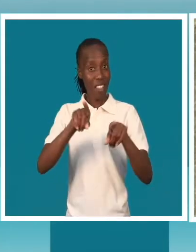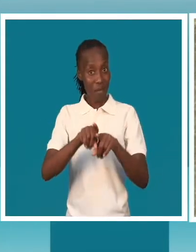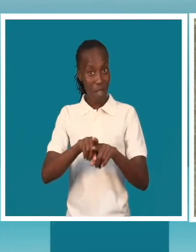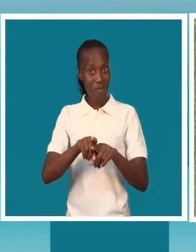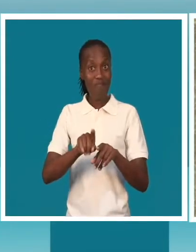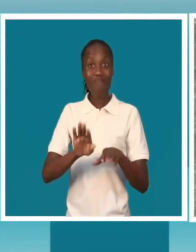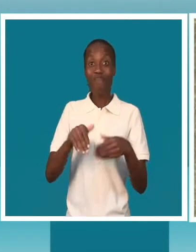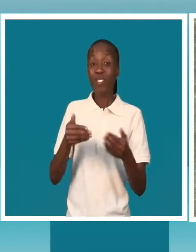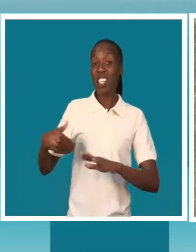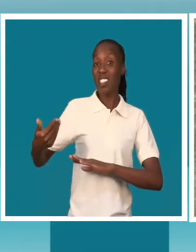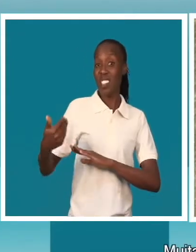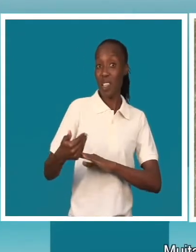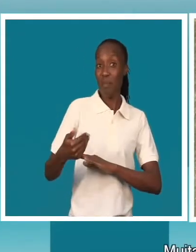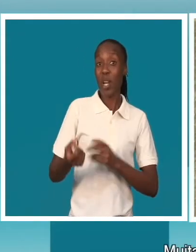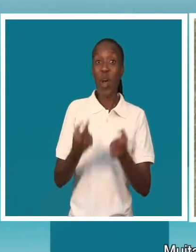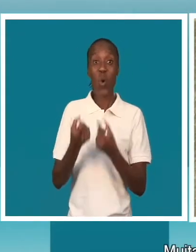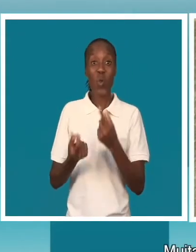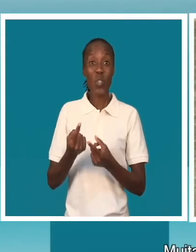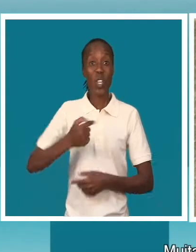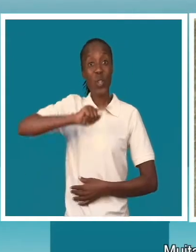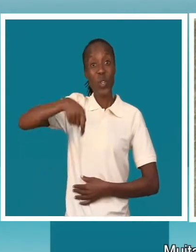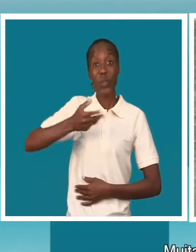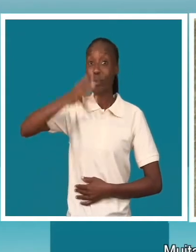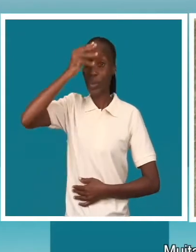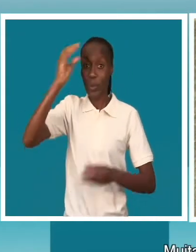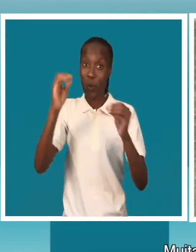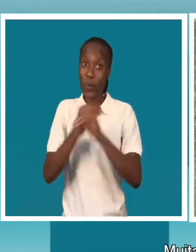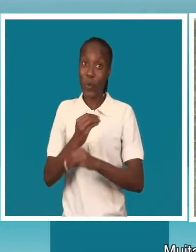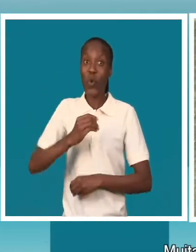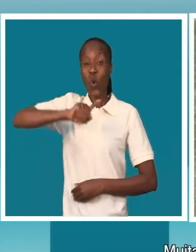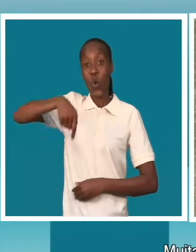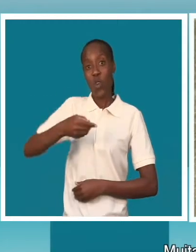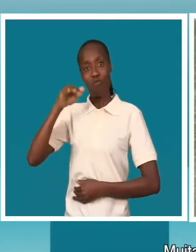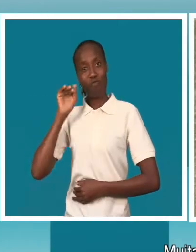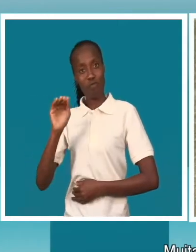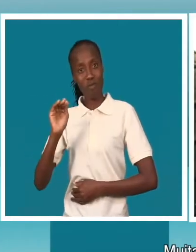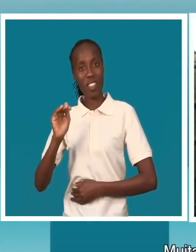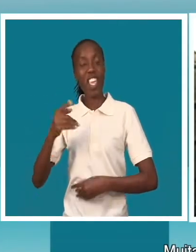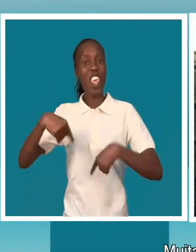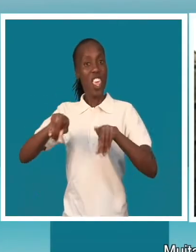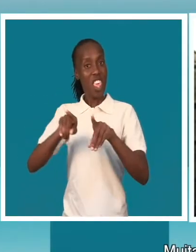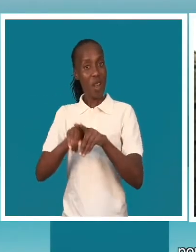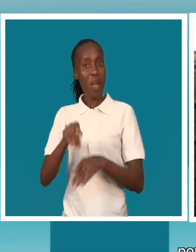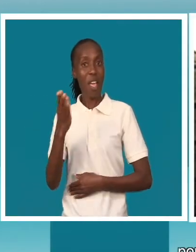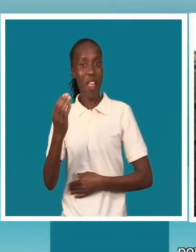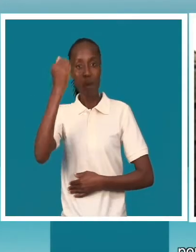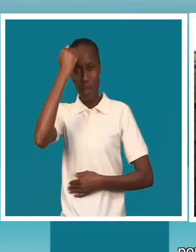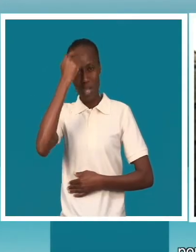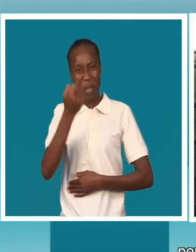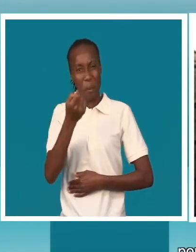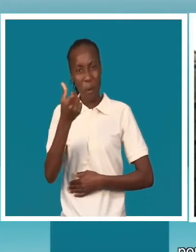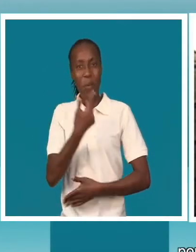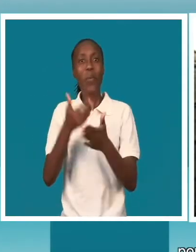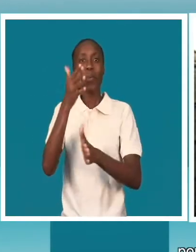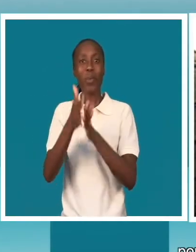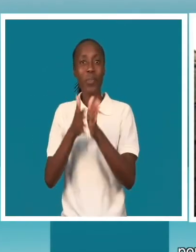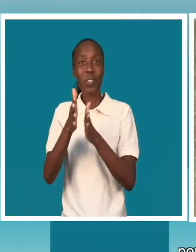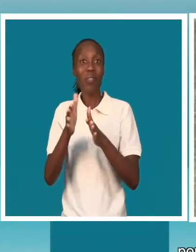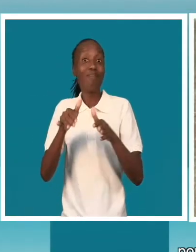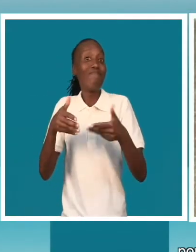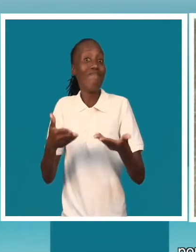formal das vezes há coisas que não sabemos recorremos a irmão ela domina um